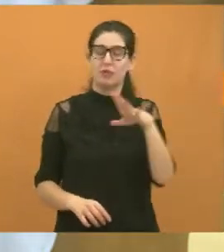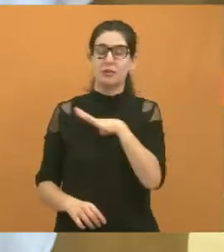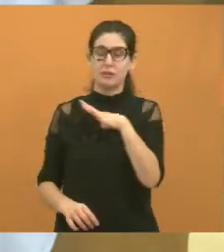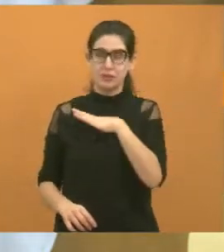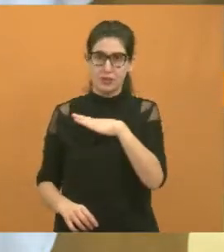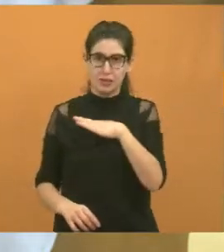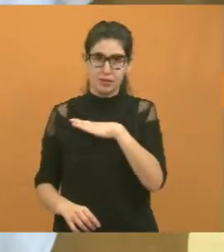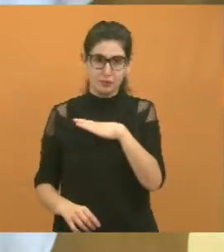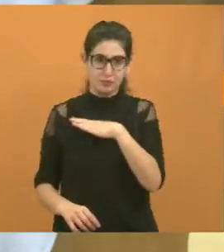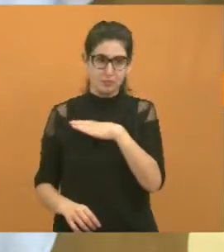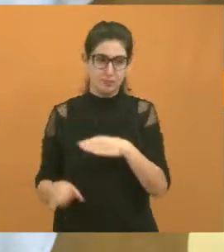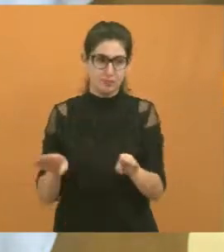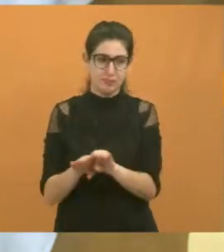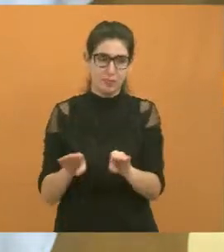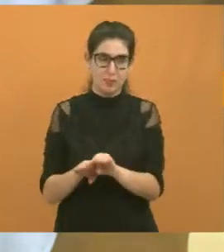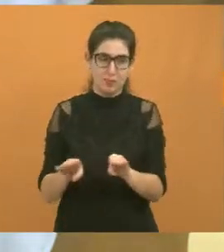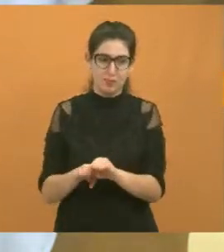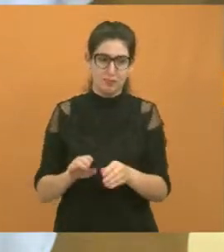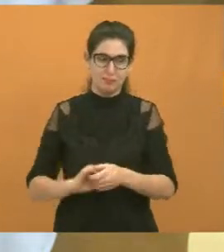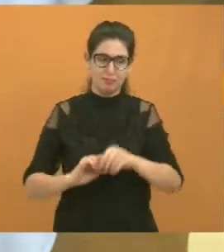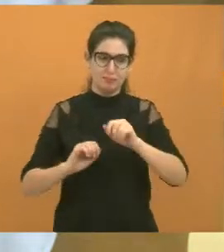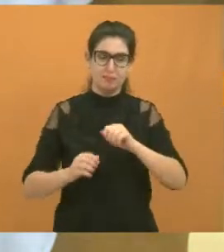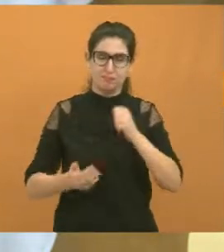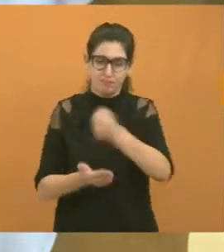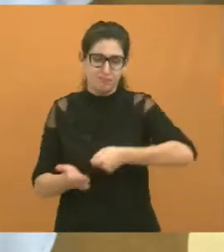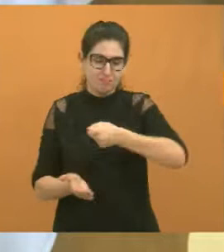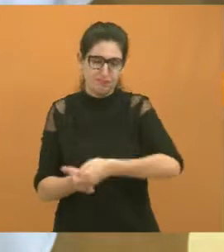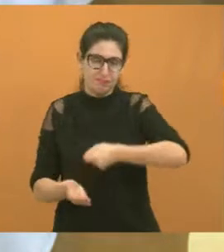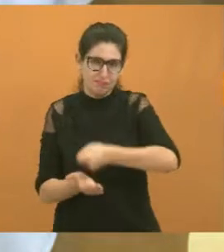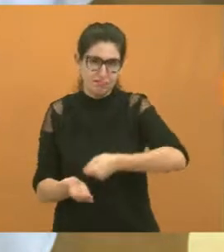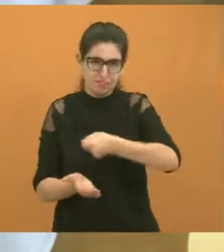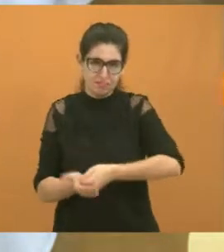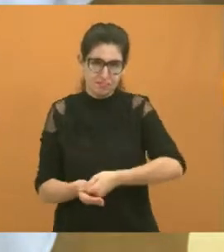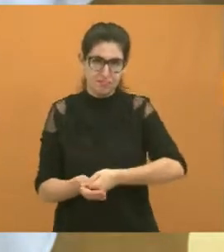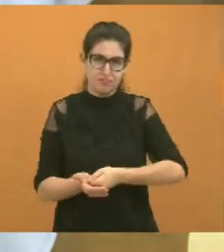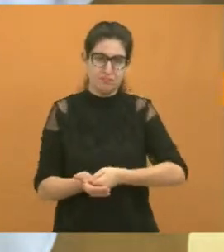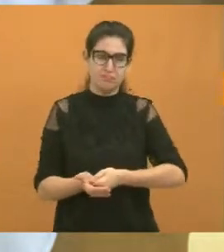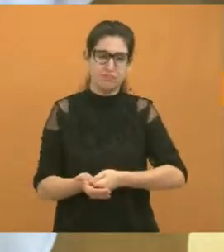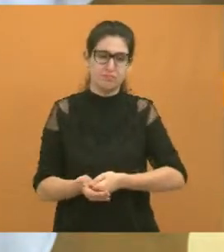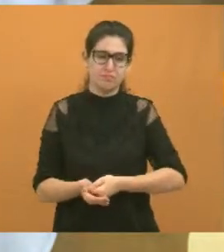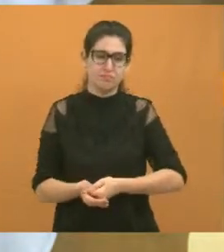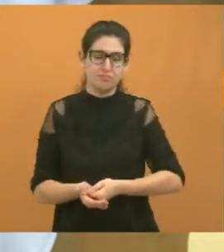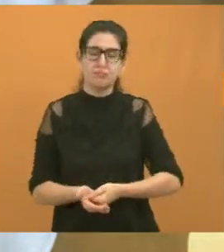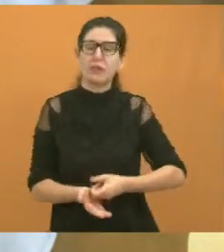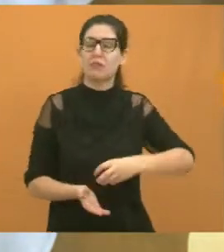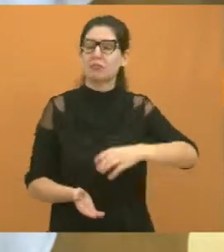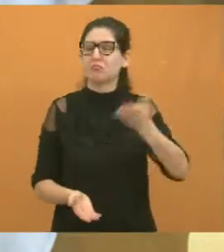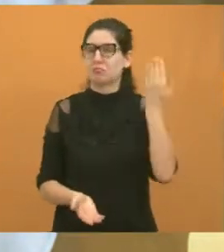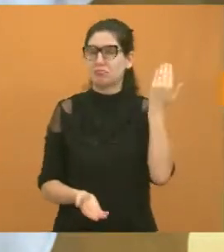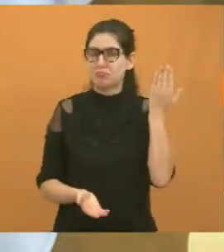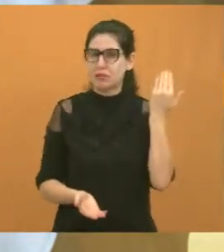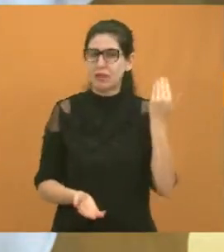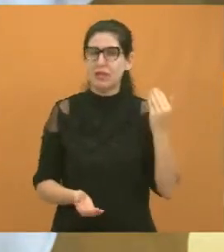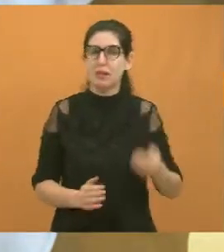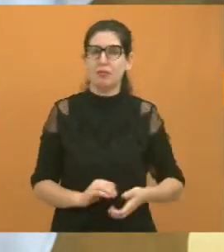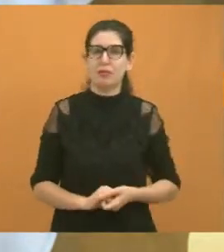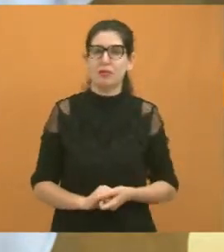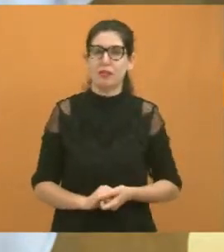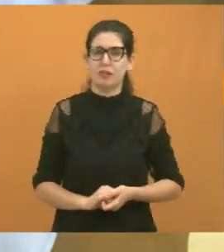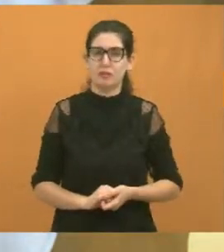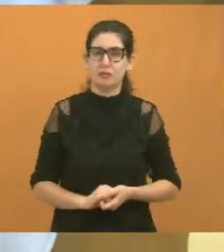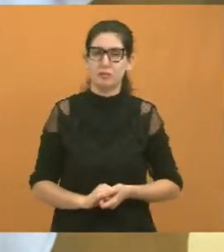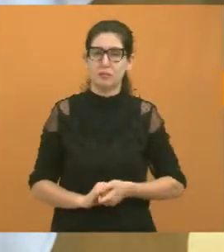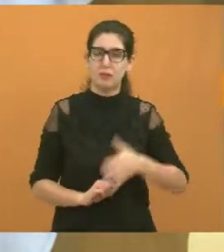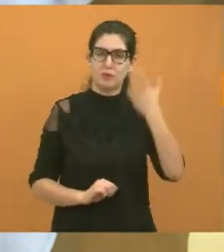cidade e também a luta dos paroquianos à época, né? Aquele monumento